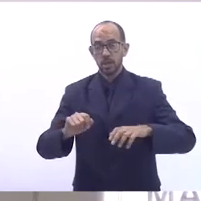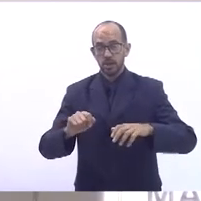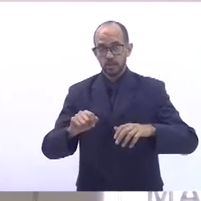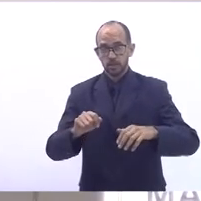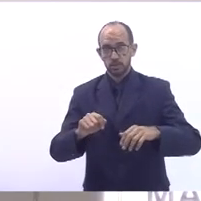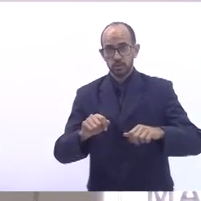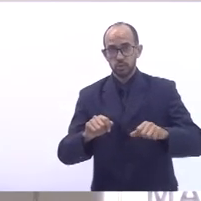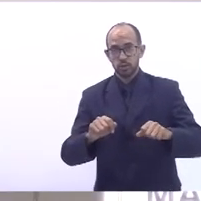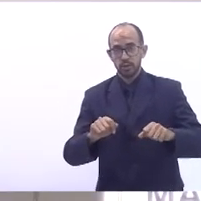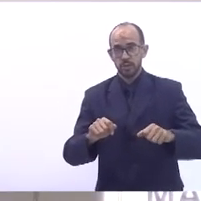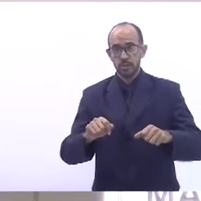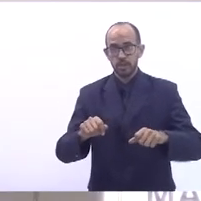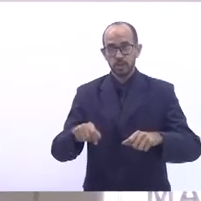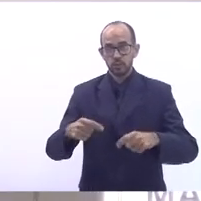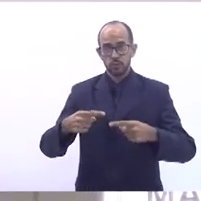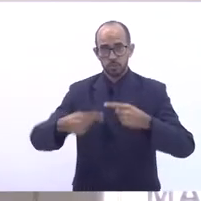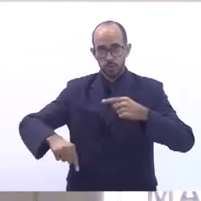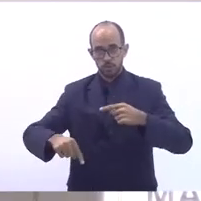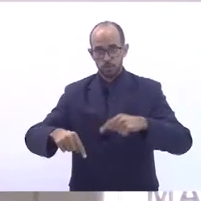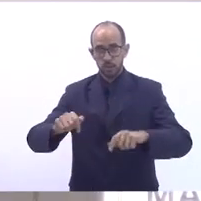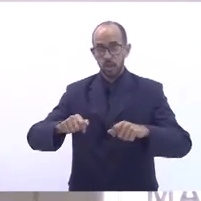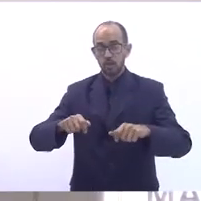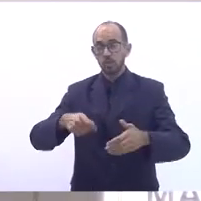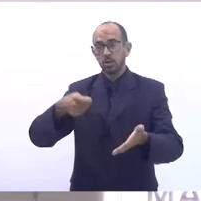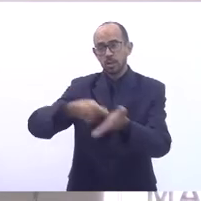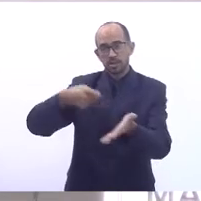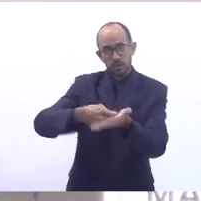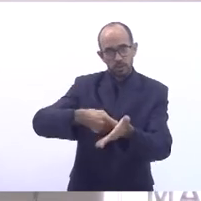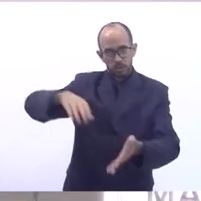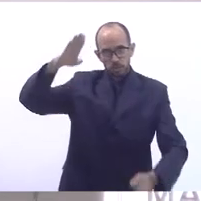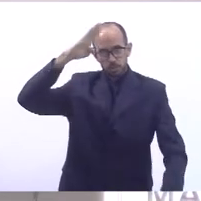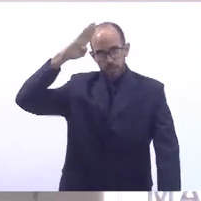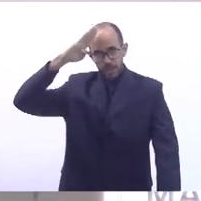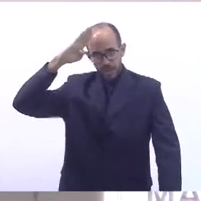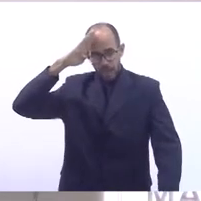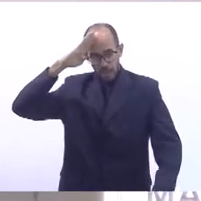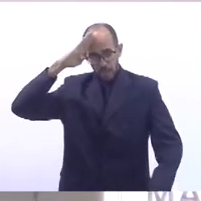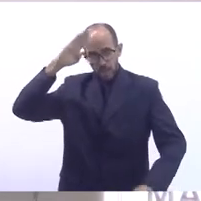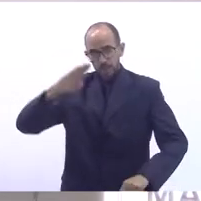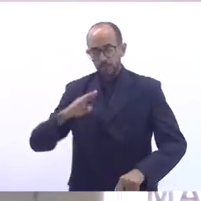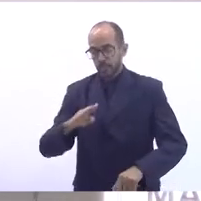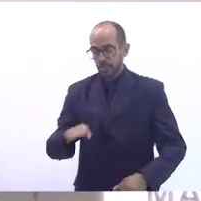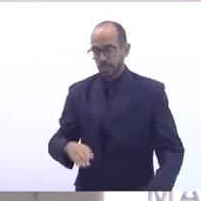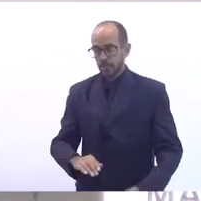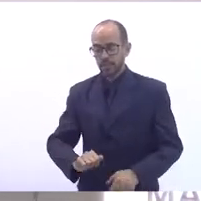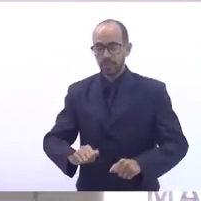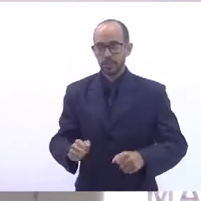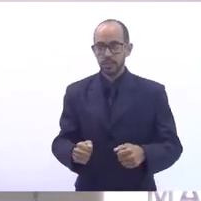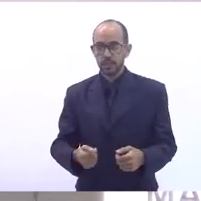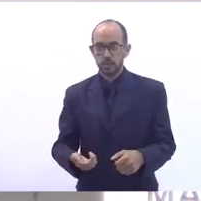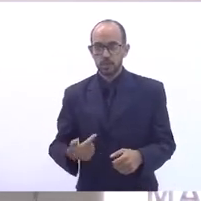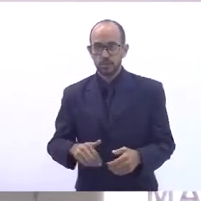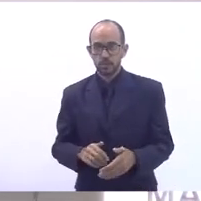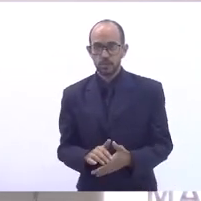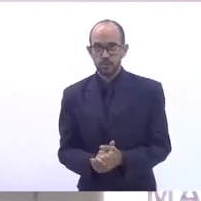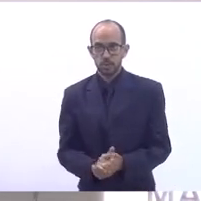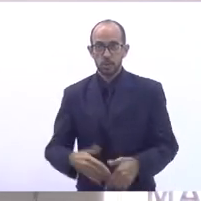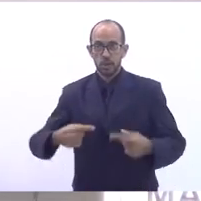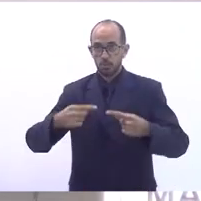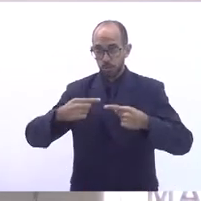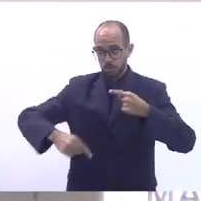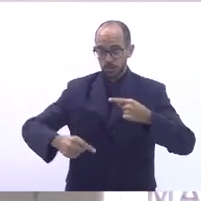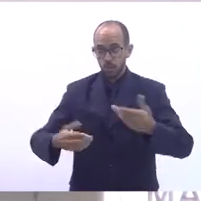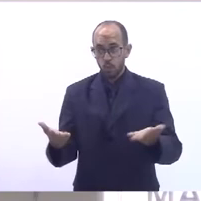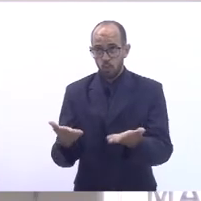voga durante a ditadura militar cozinha antes né mas para mim o proibicionismo